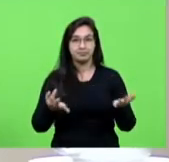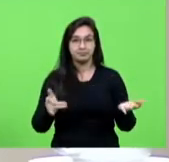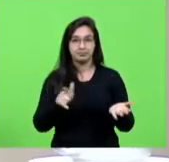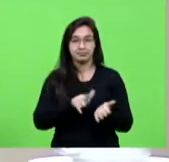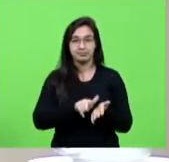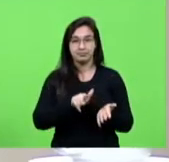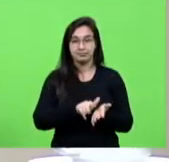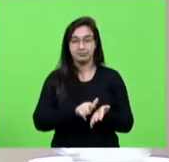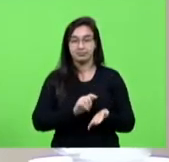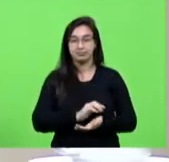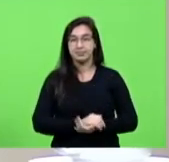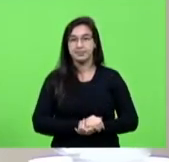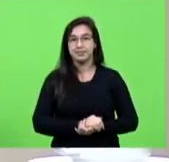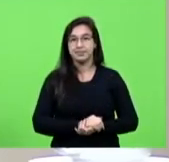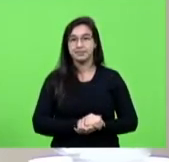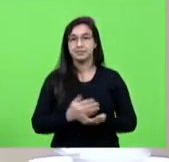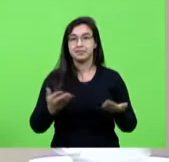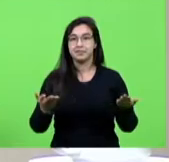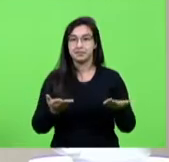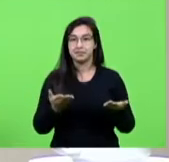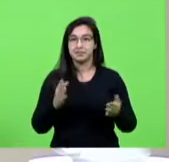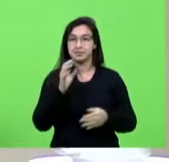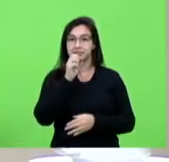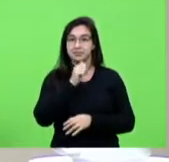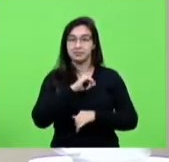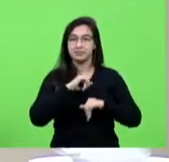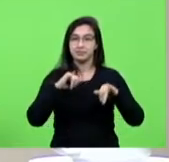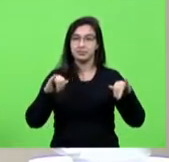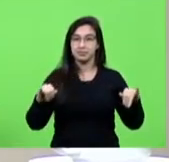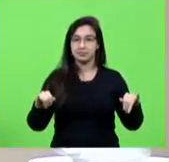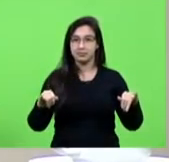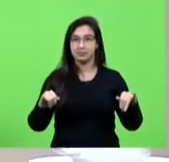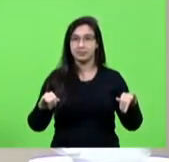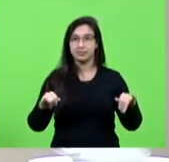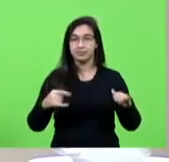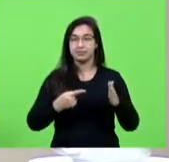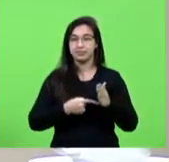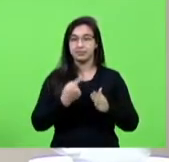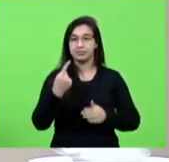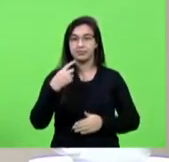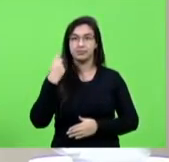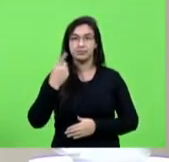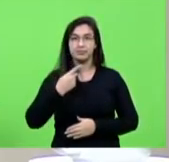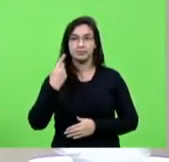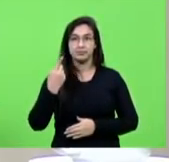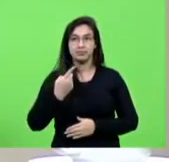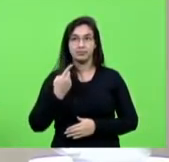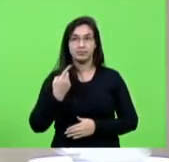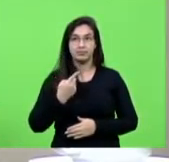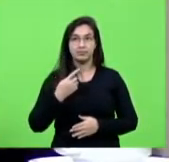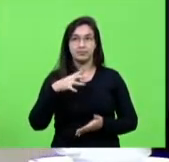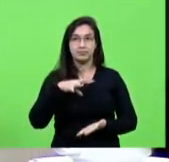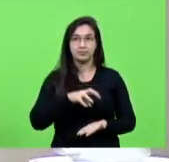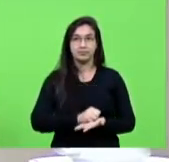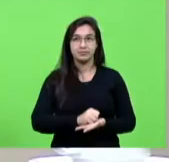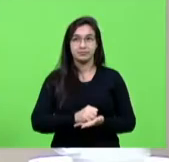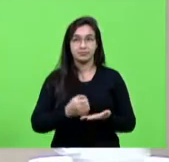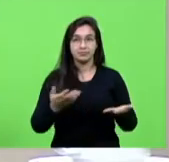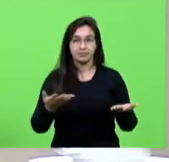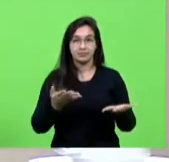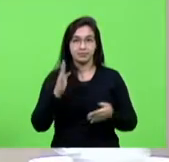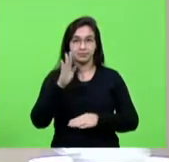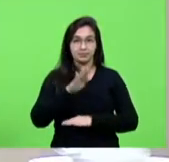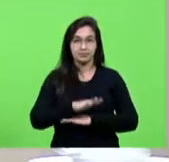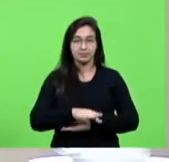expediente. E entraremos agora em breves comunicações. E o primeiro deputado inscrito na tarde de hoje é